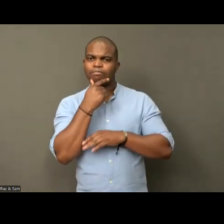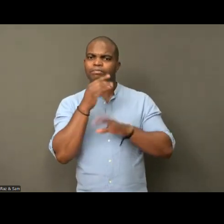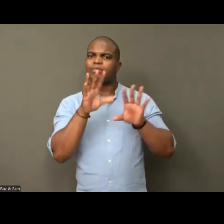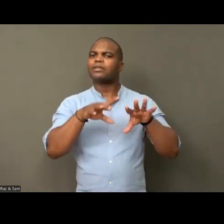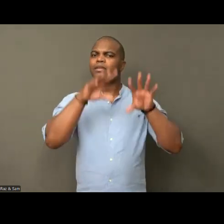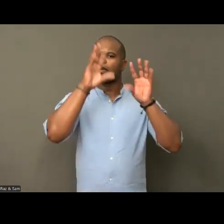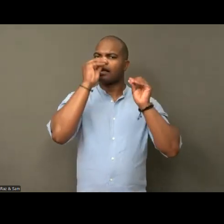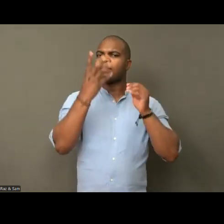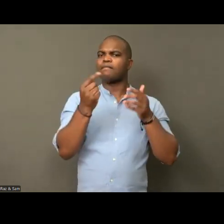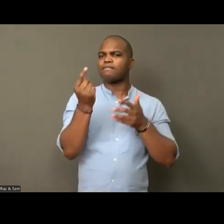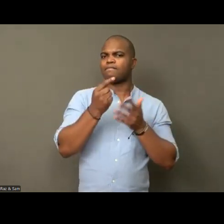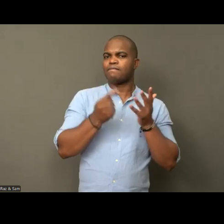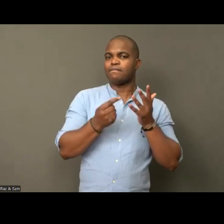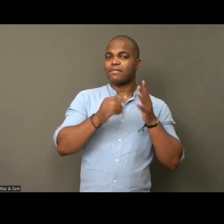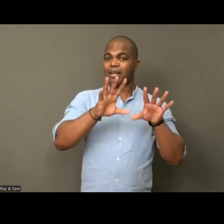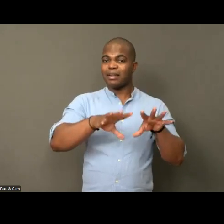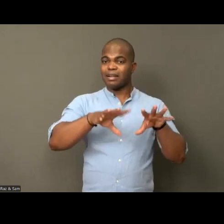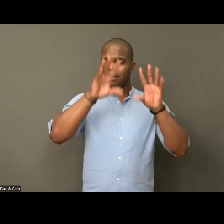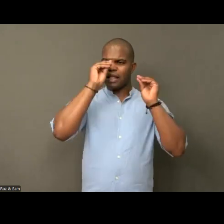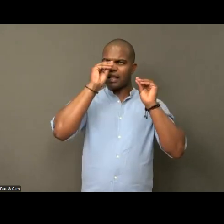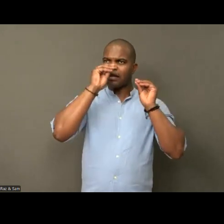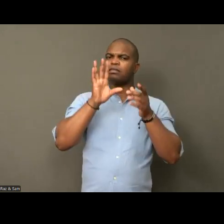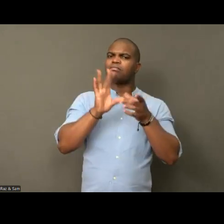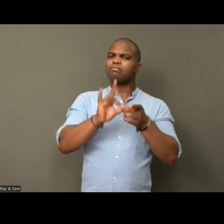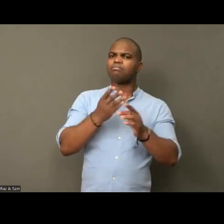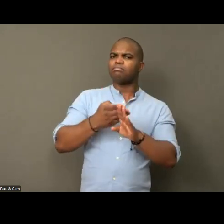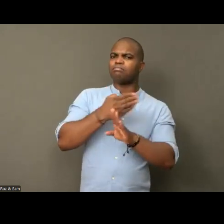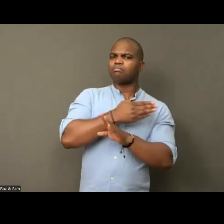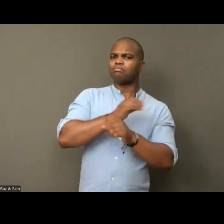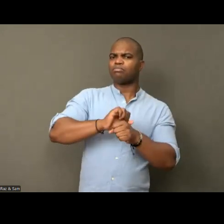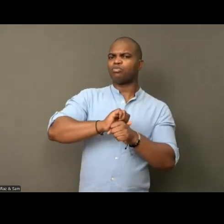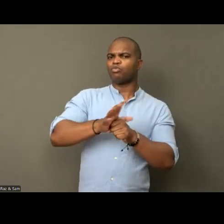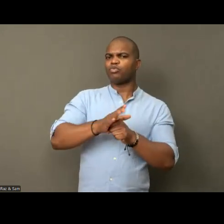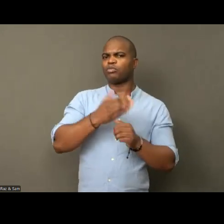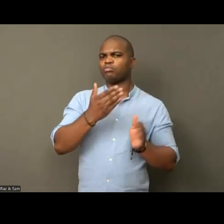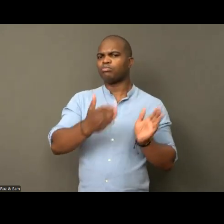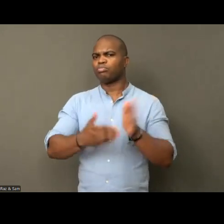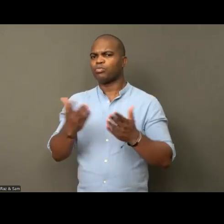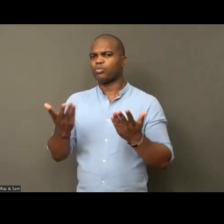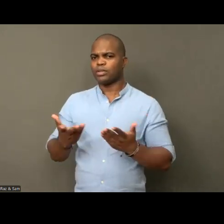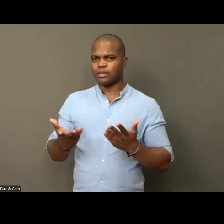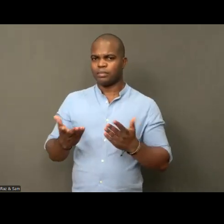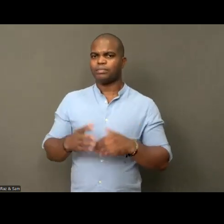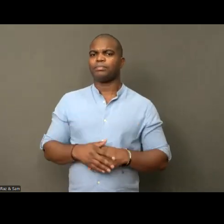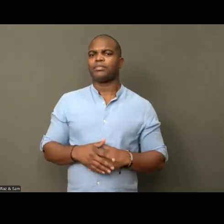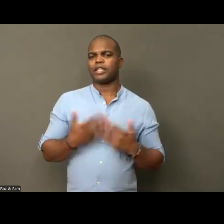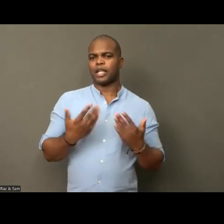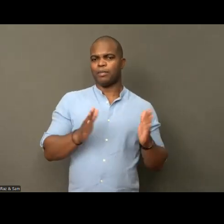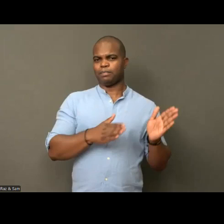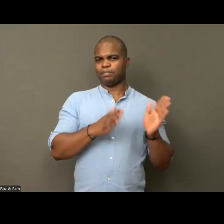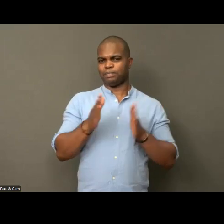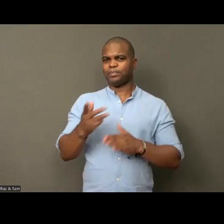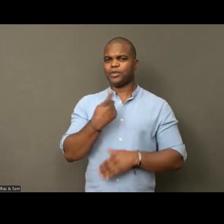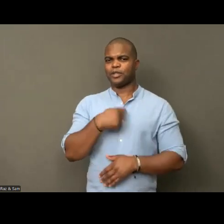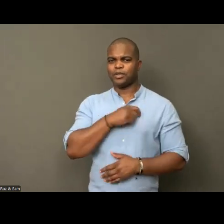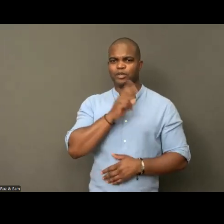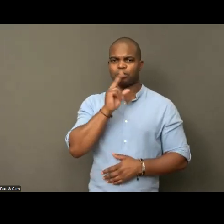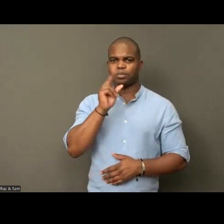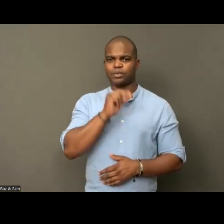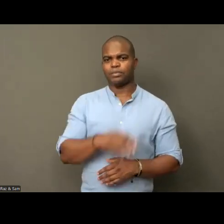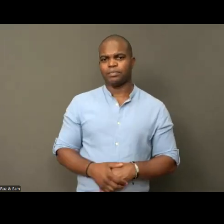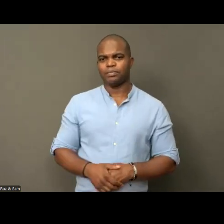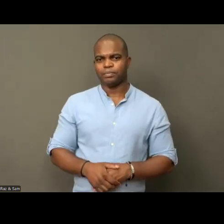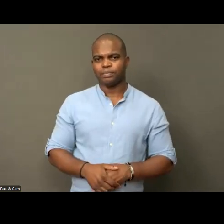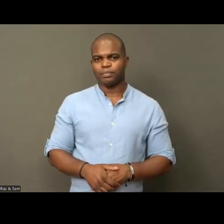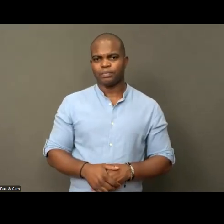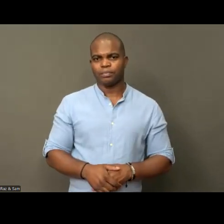A iniciativa de eliminação integra programas de doenças individuais em uma estrutura unificada, promovendo sinergias